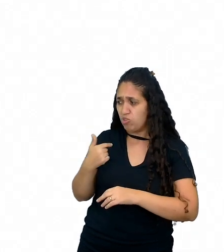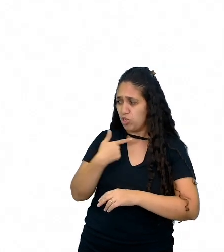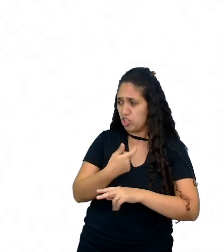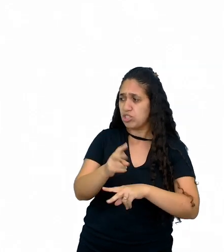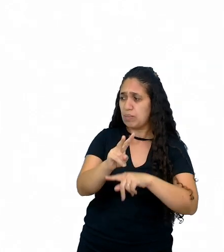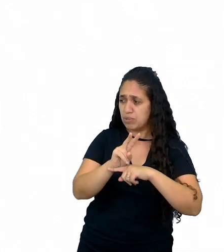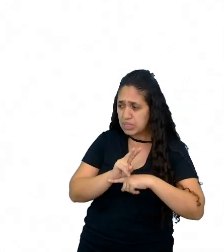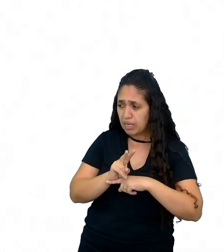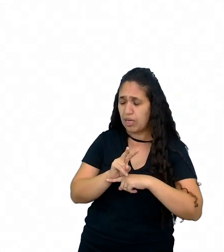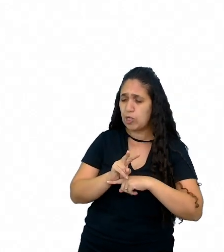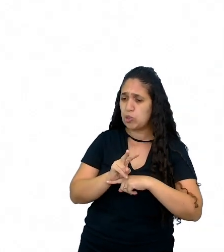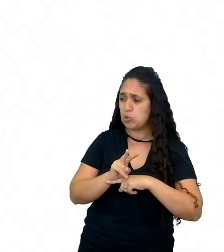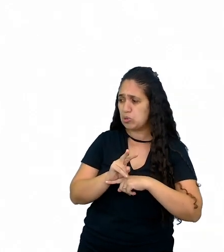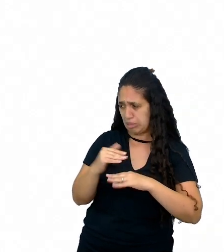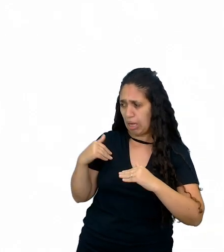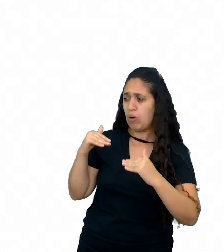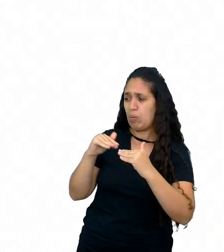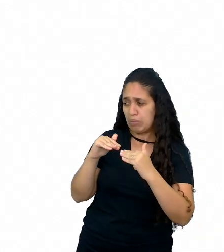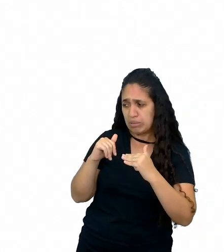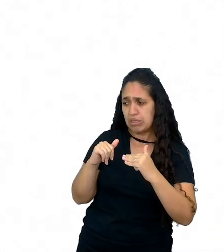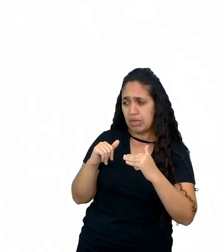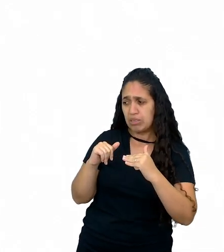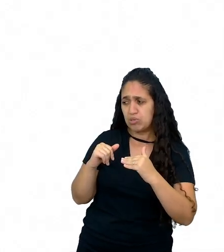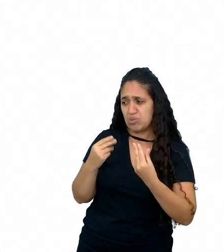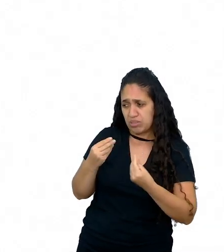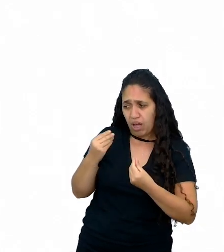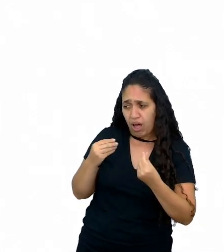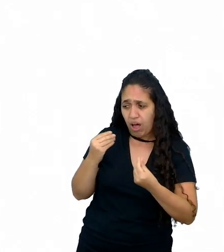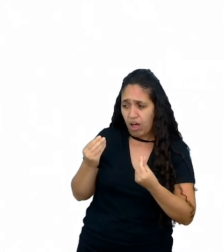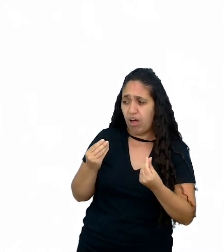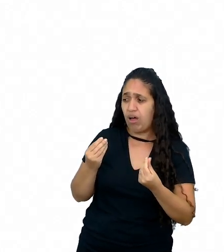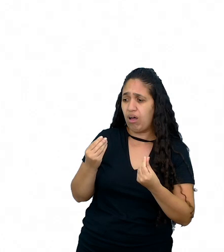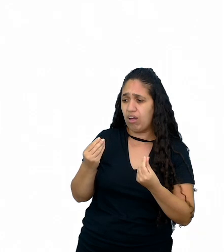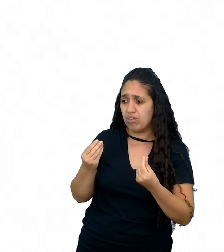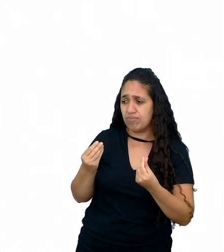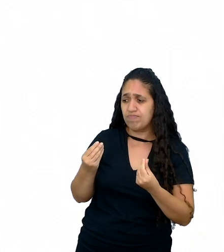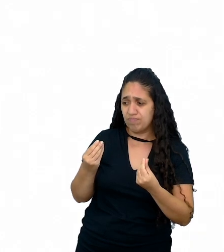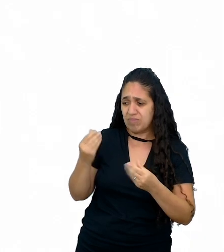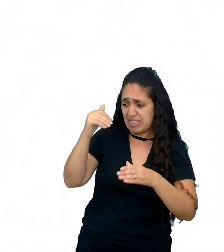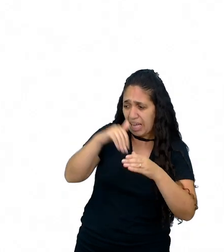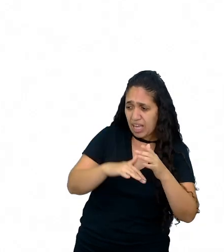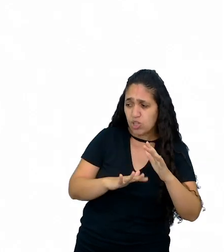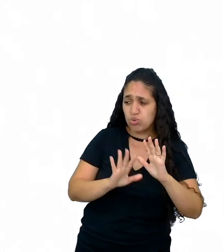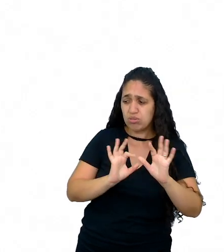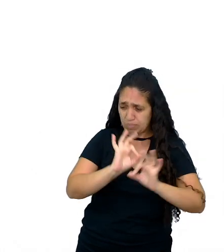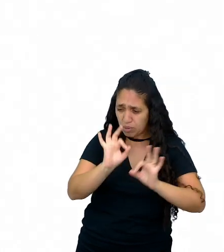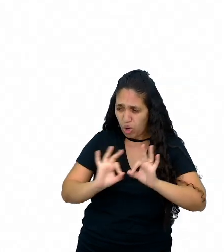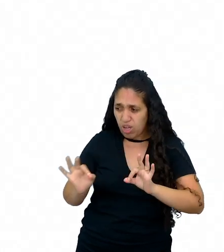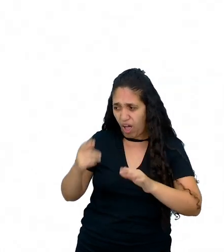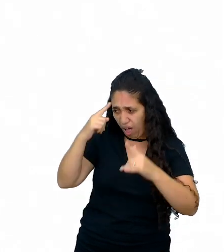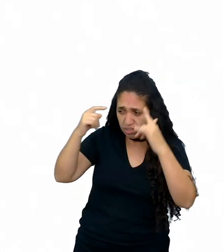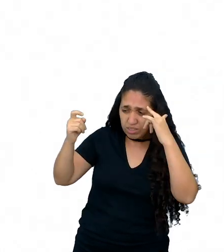buscando está surtindo, assim, está entrando legal no projeto? Essas ideias, essas pesquisas